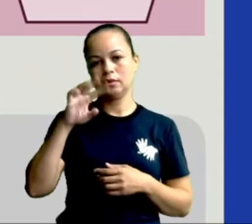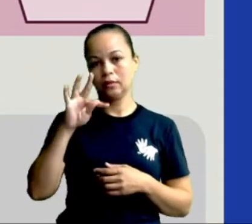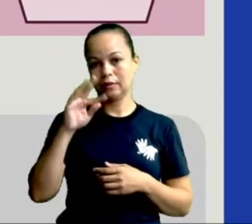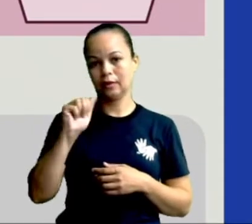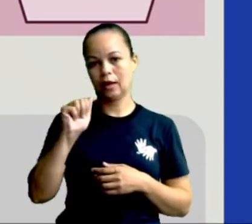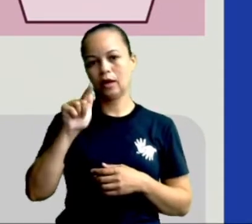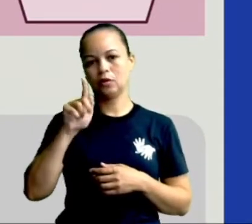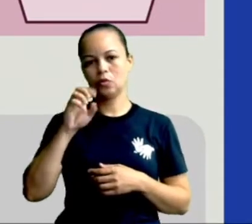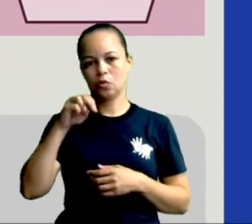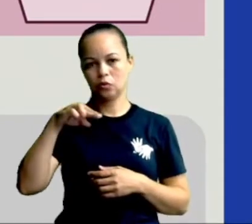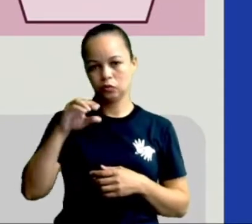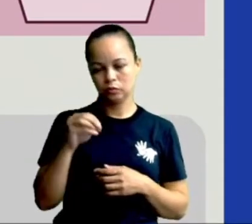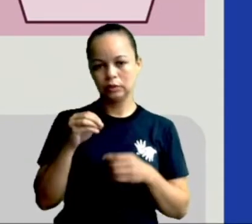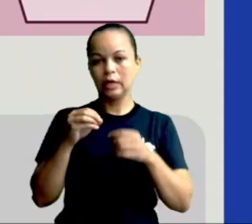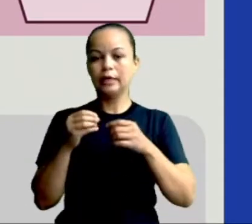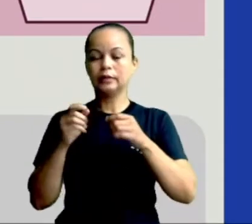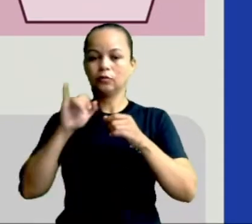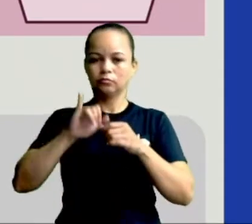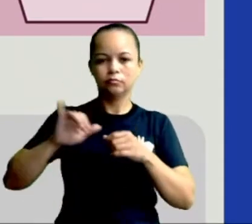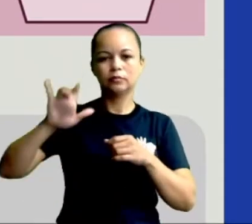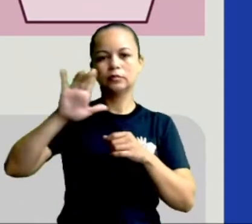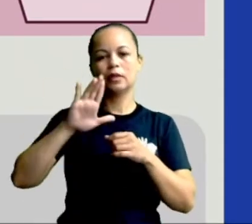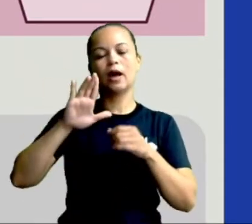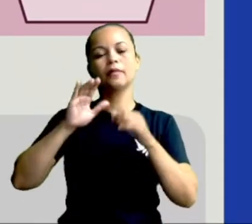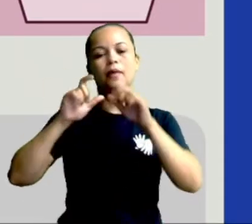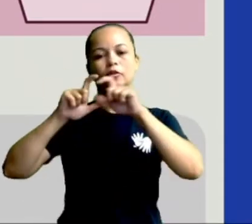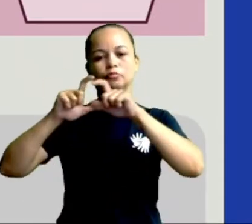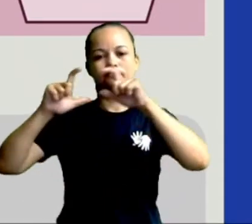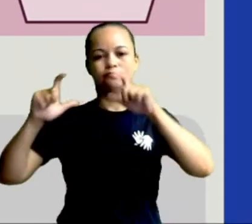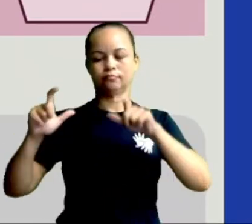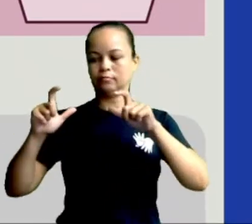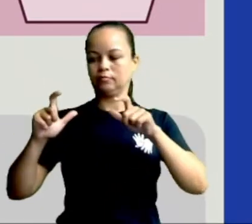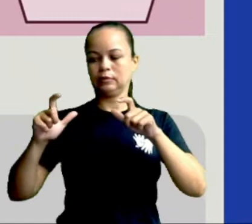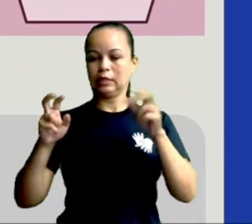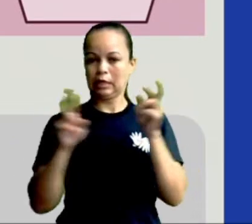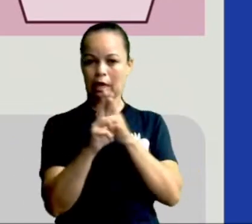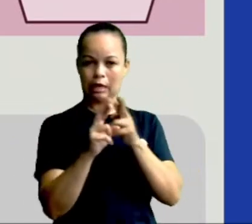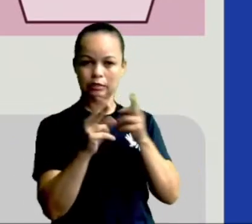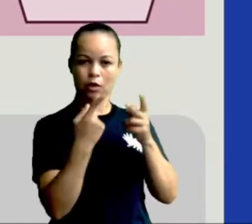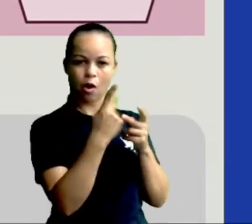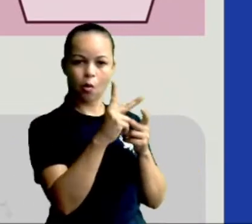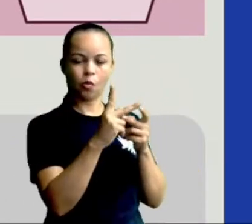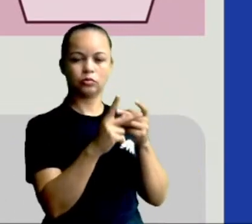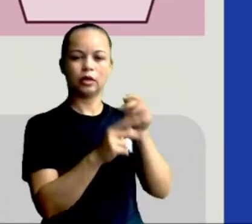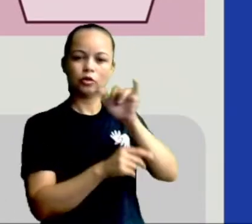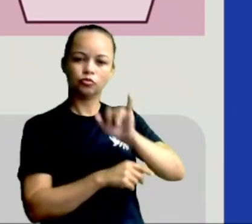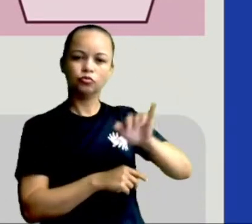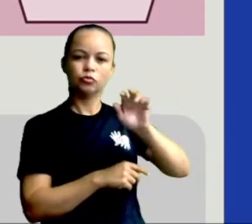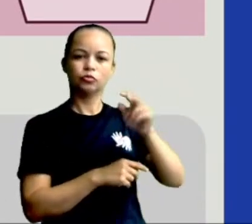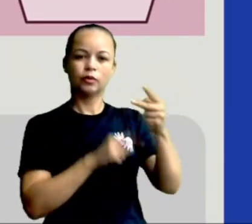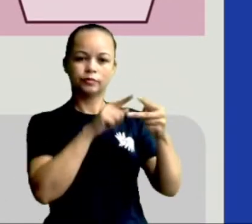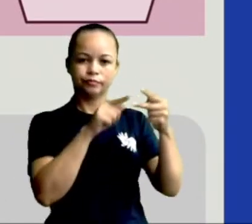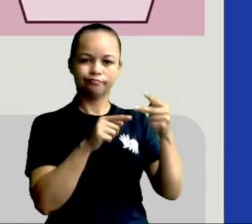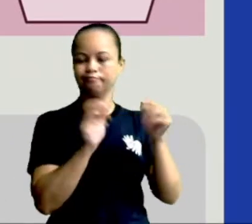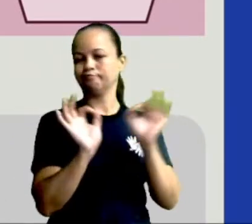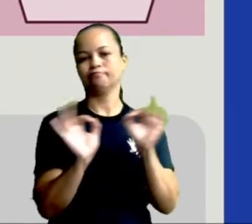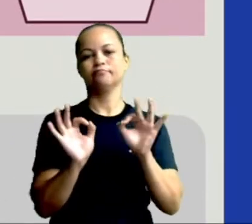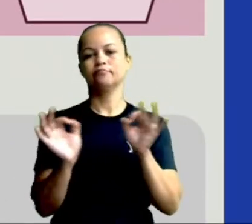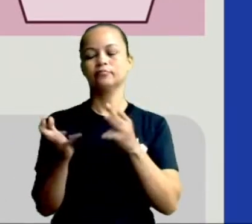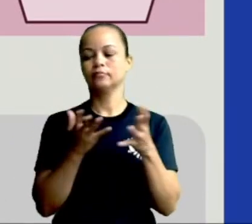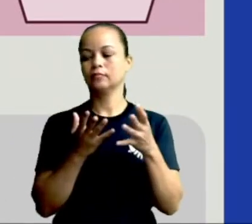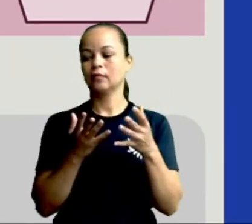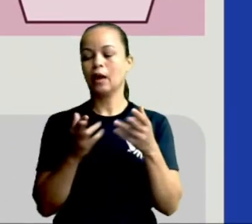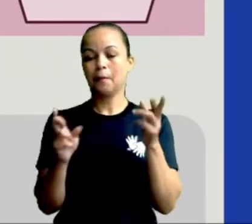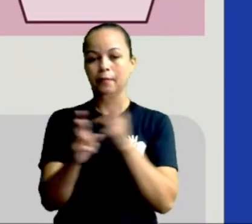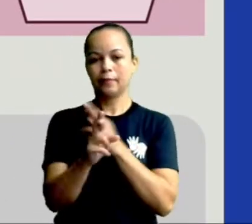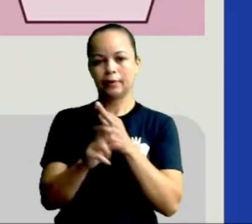que na figura maior, ele não é congruente em relação às outras duas figuras. Mas na representação aí que eu trago das figuras